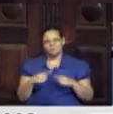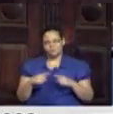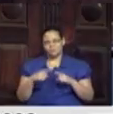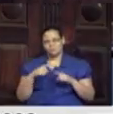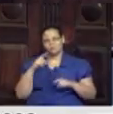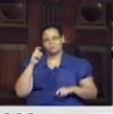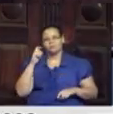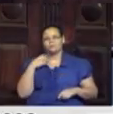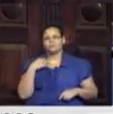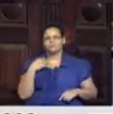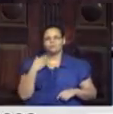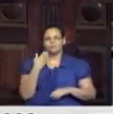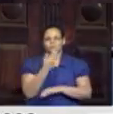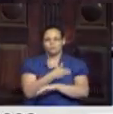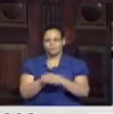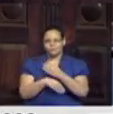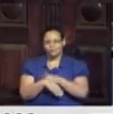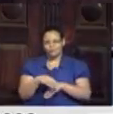2015, foram